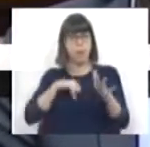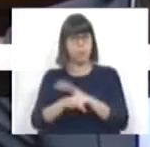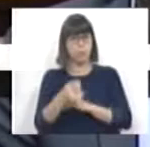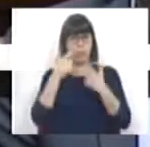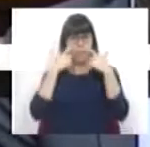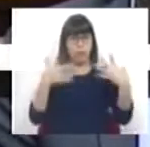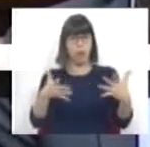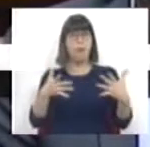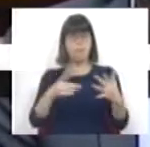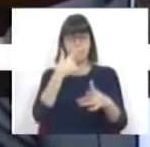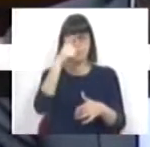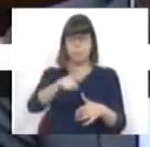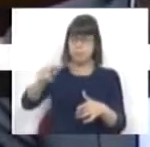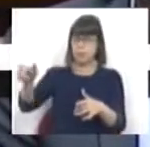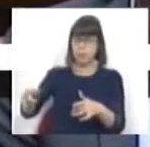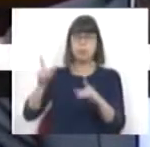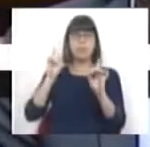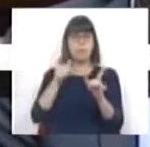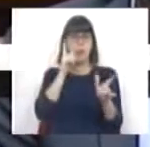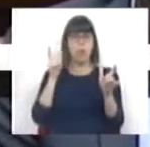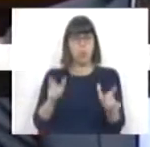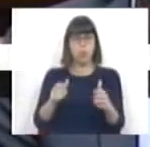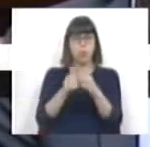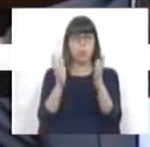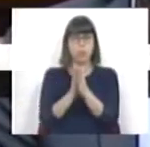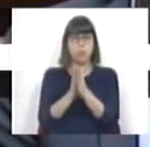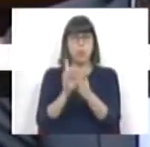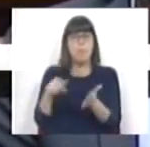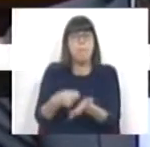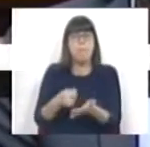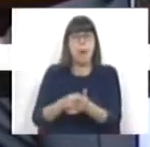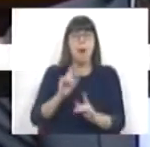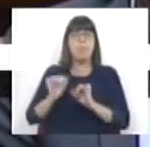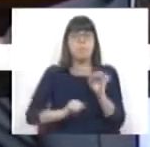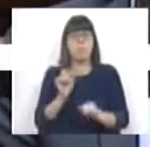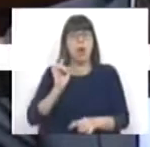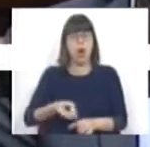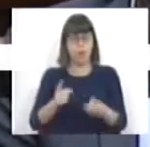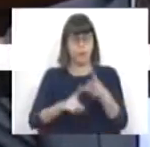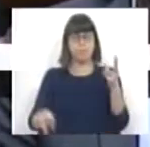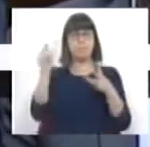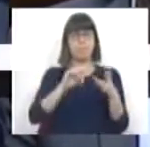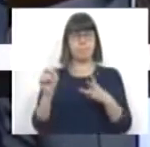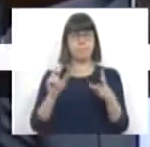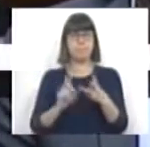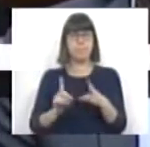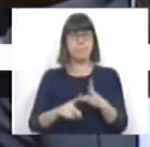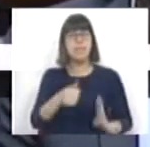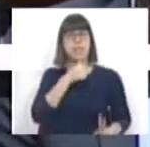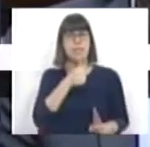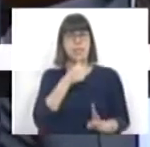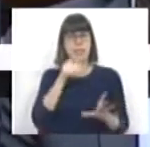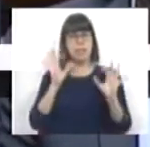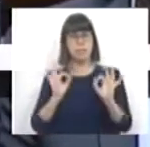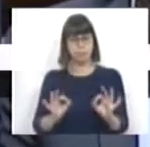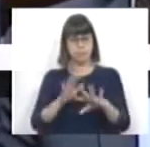que fizeram e os contribuintes têm que ter controlo sobre tudo o que pagam. Em terceiro lugar, que a decisão